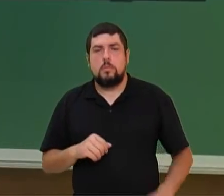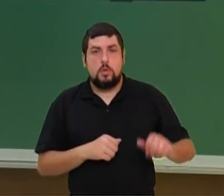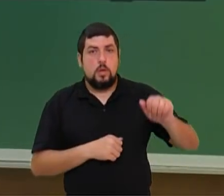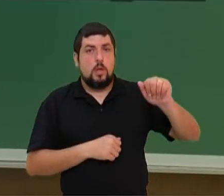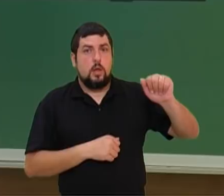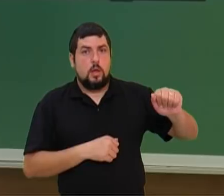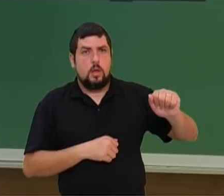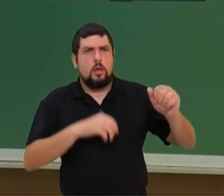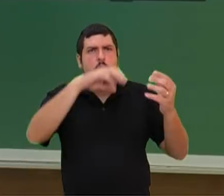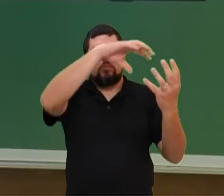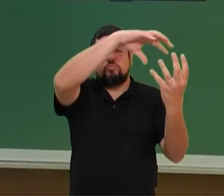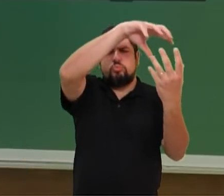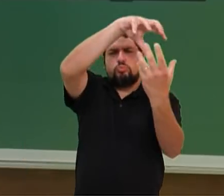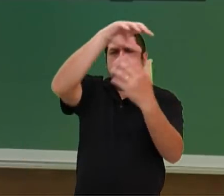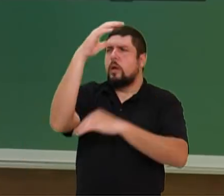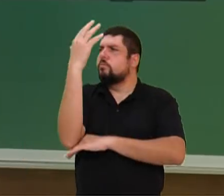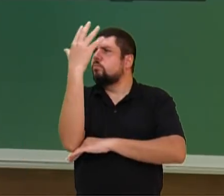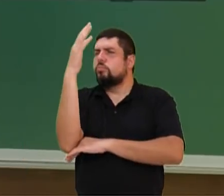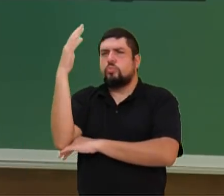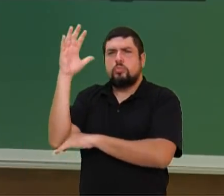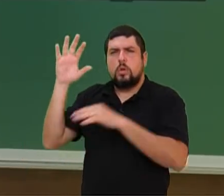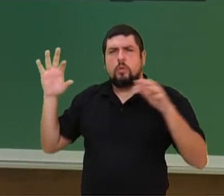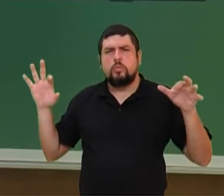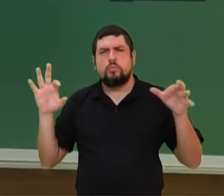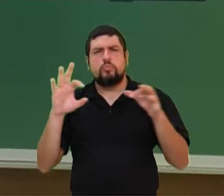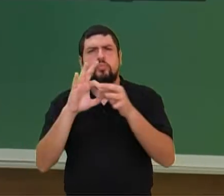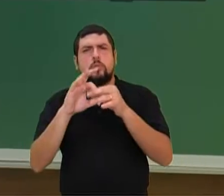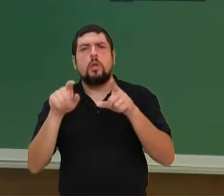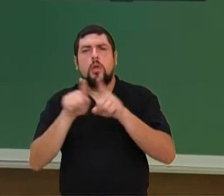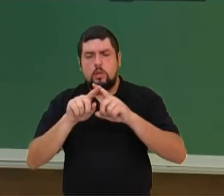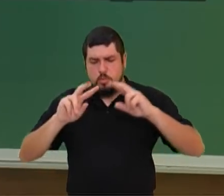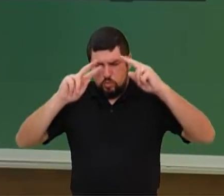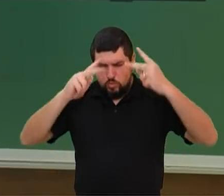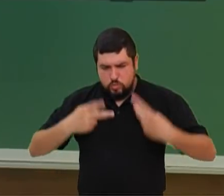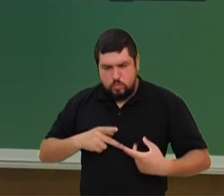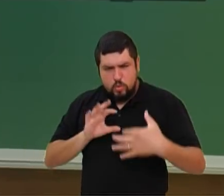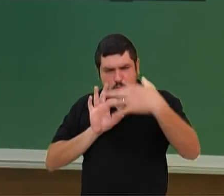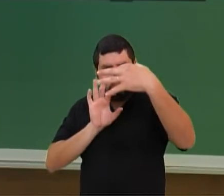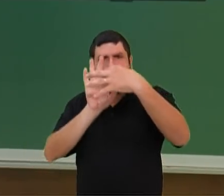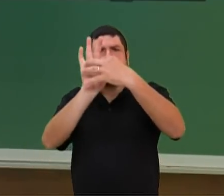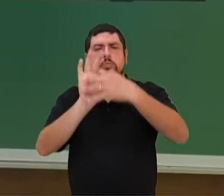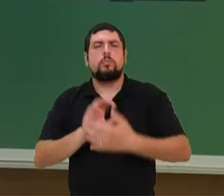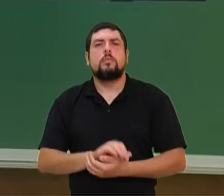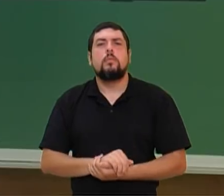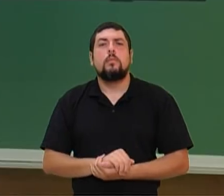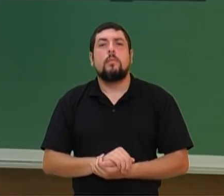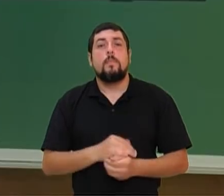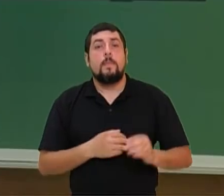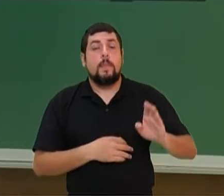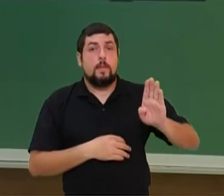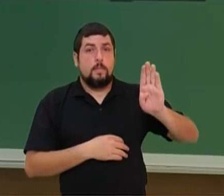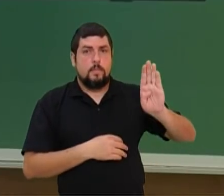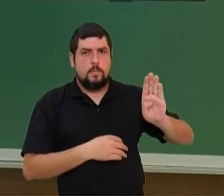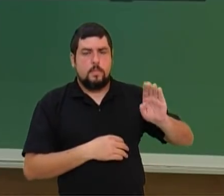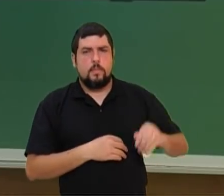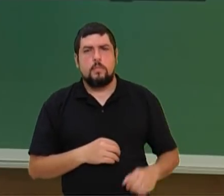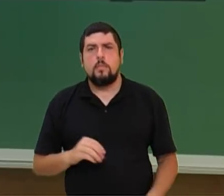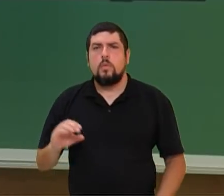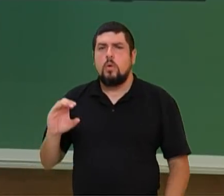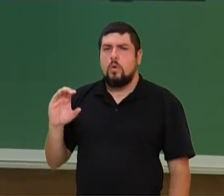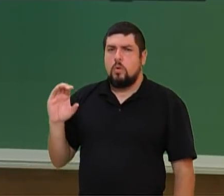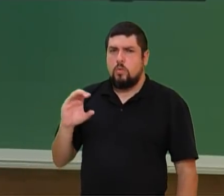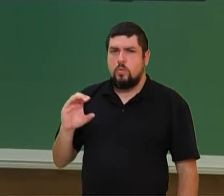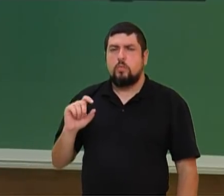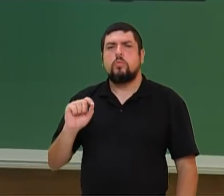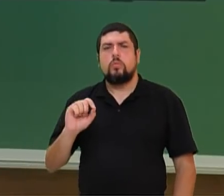o universo estão em harmonia, isso se aplica também ao homem? Letra B, Confúcio adotou alguns antigos